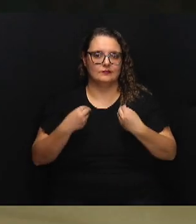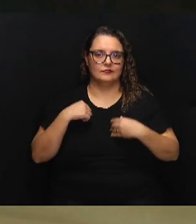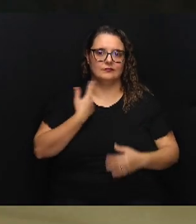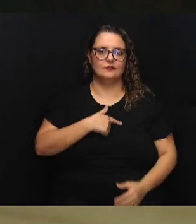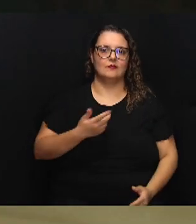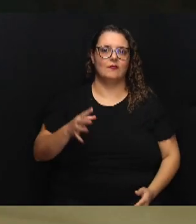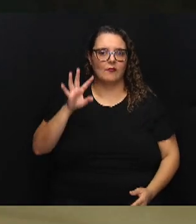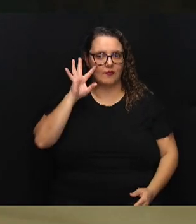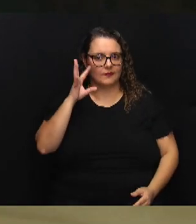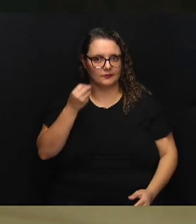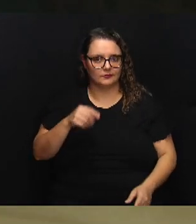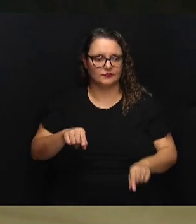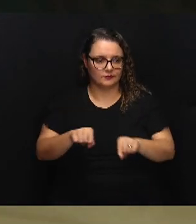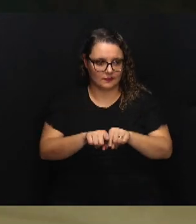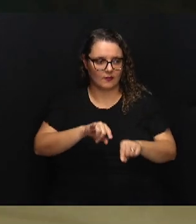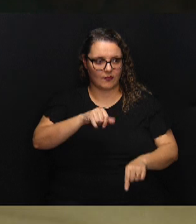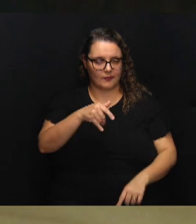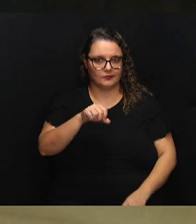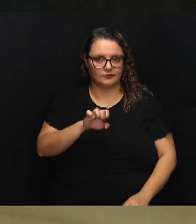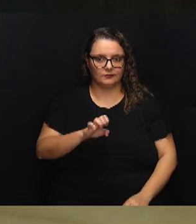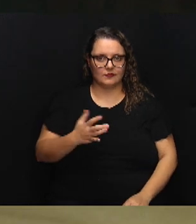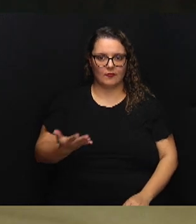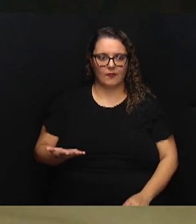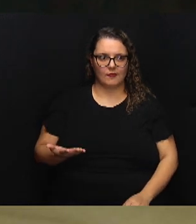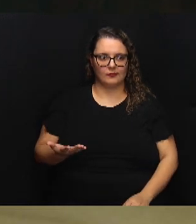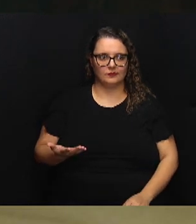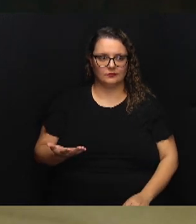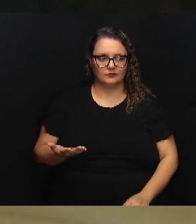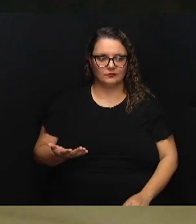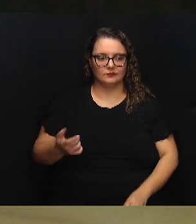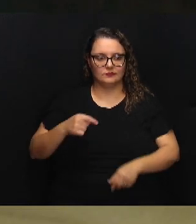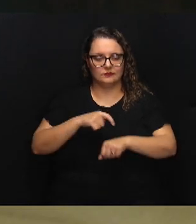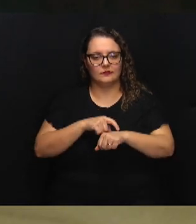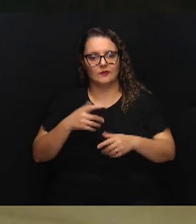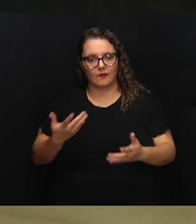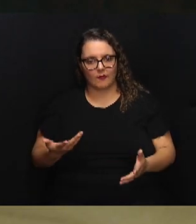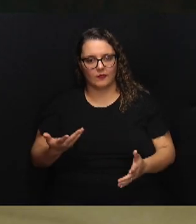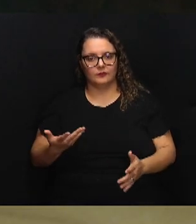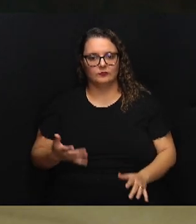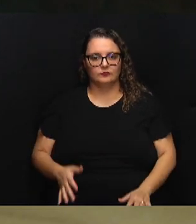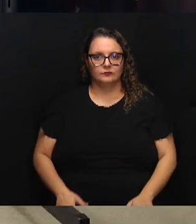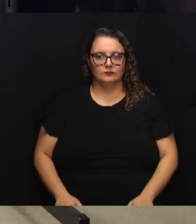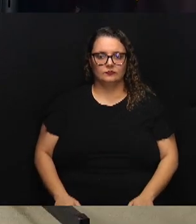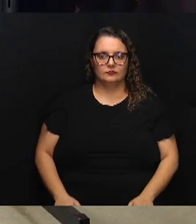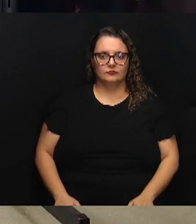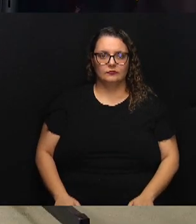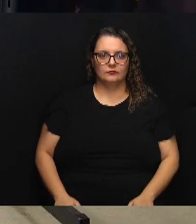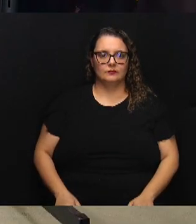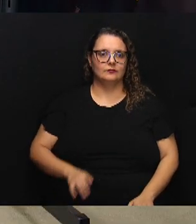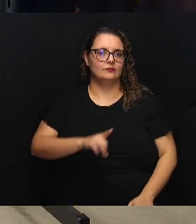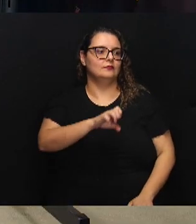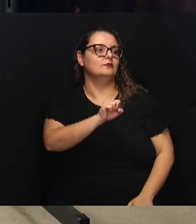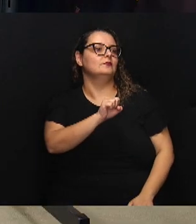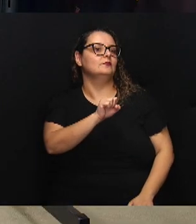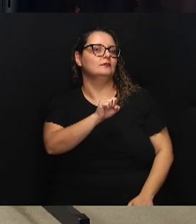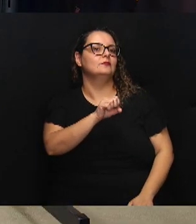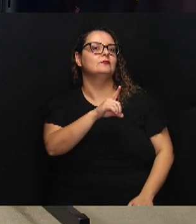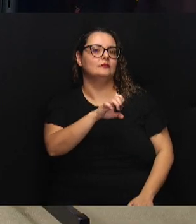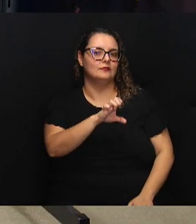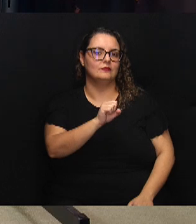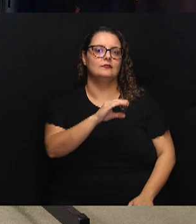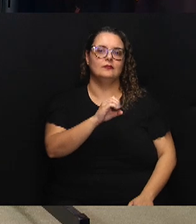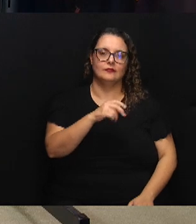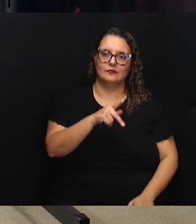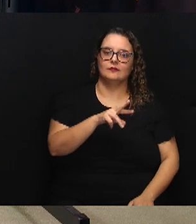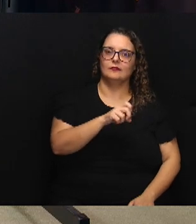além de conhecimento, né, Josi, um momento de... Descompressão, que eu chamo. É isso mesmo, né? Dar